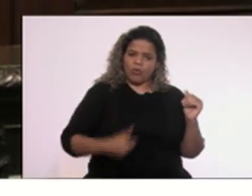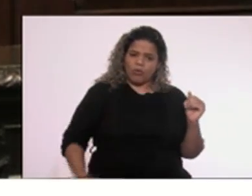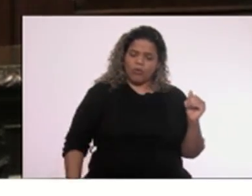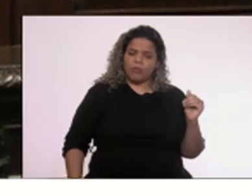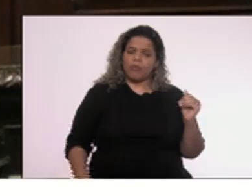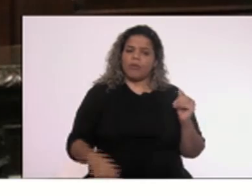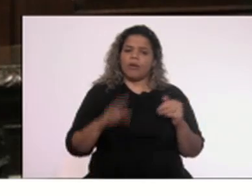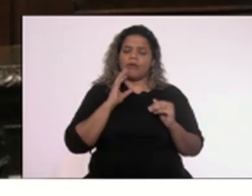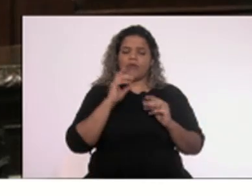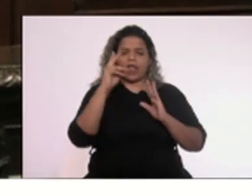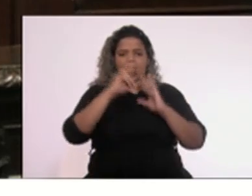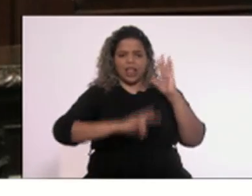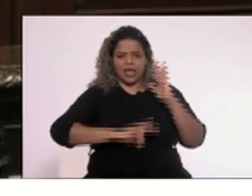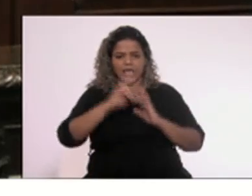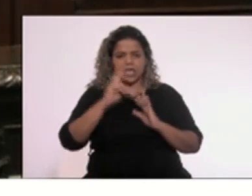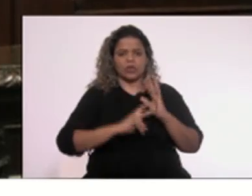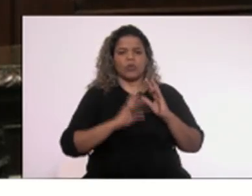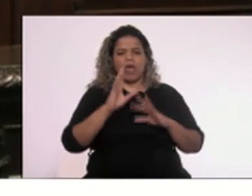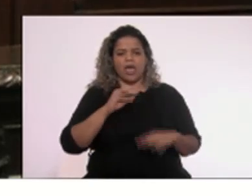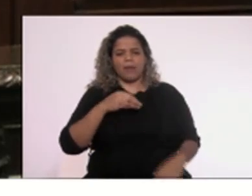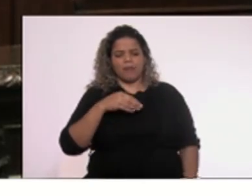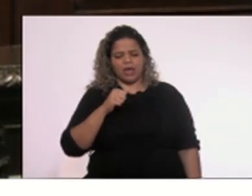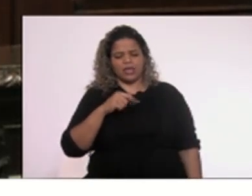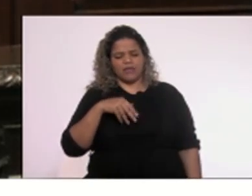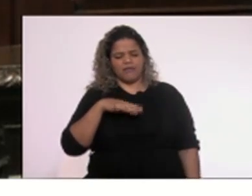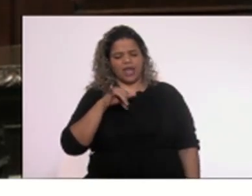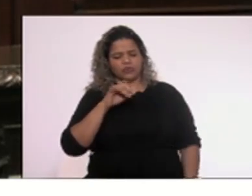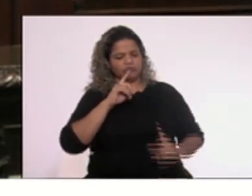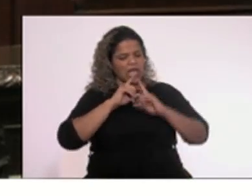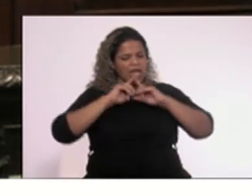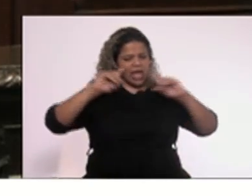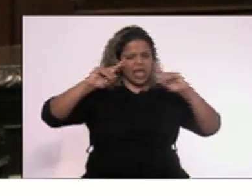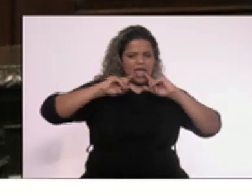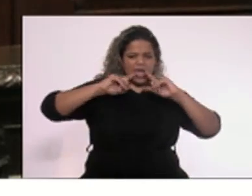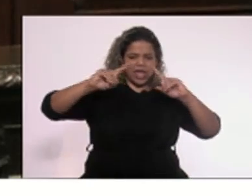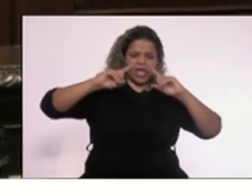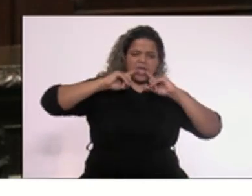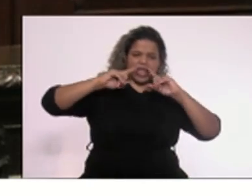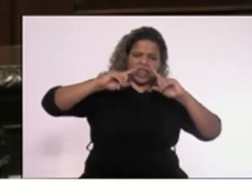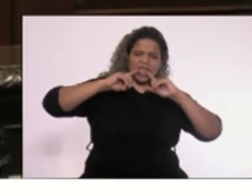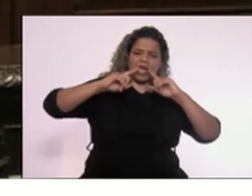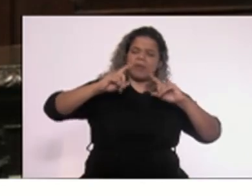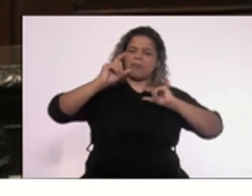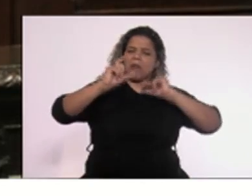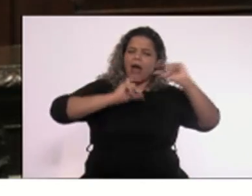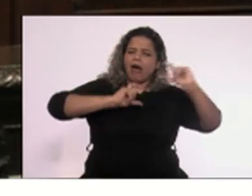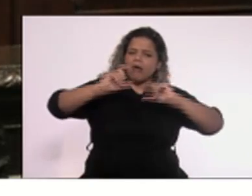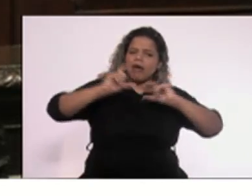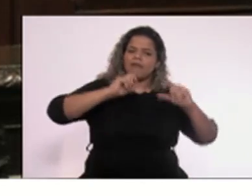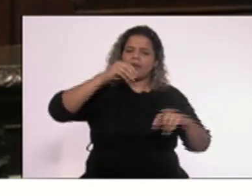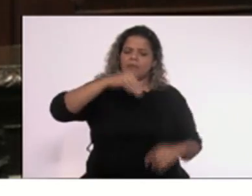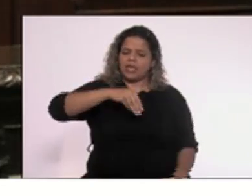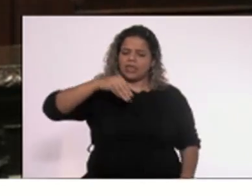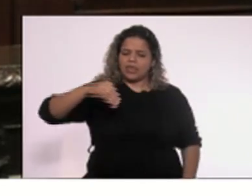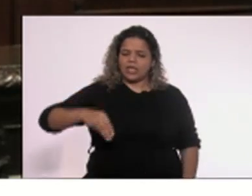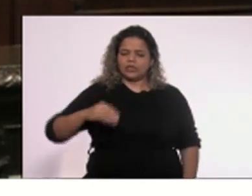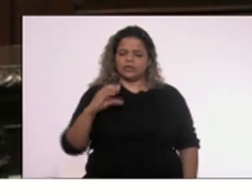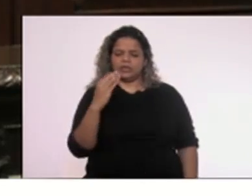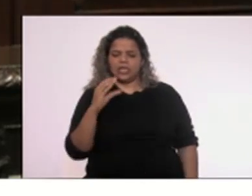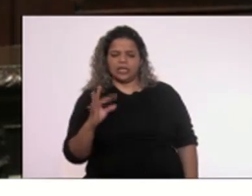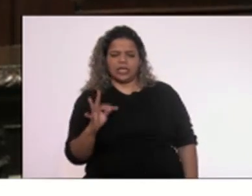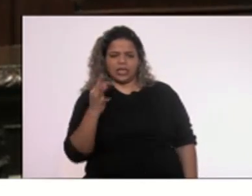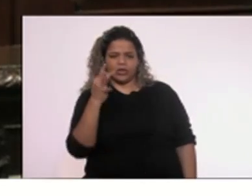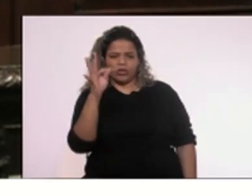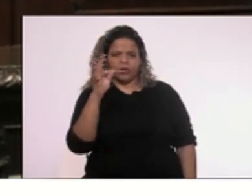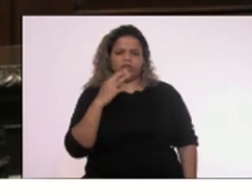lido esse manifesto, que é um manifesto oriundo, que emana, que é da lavra de ministros da Ciência e Tecnologia, que